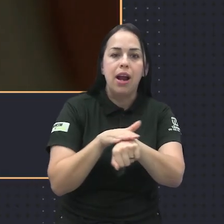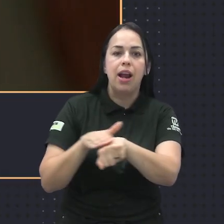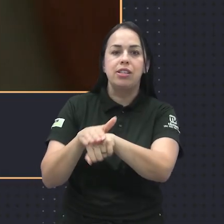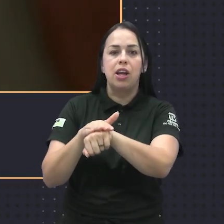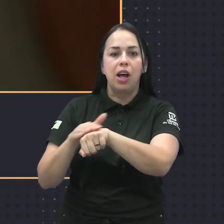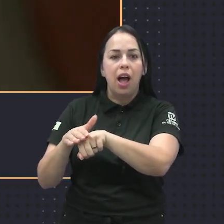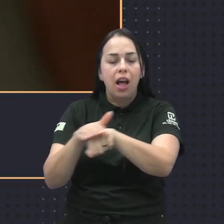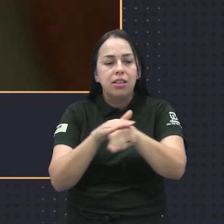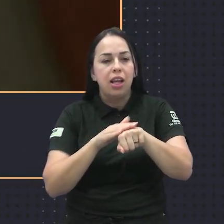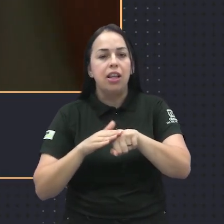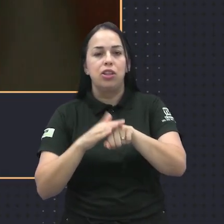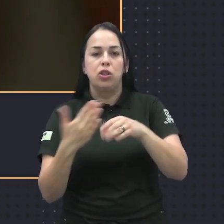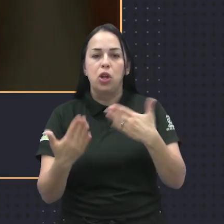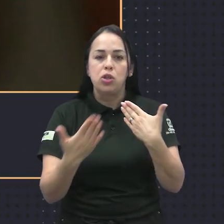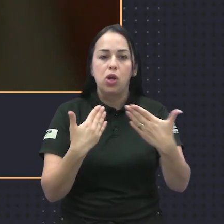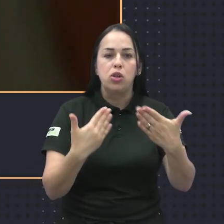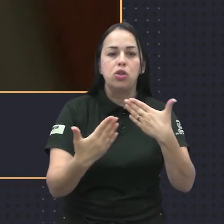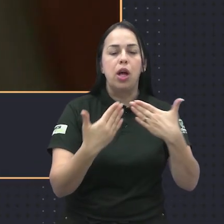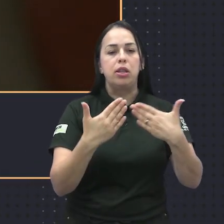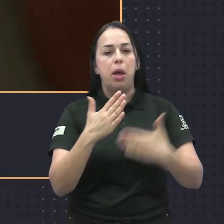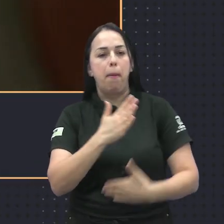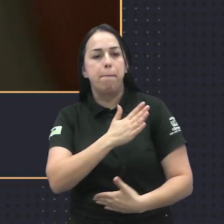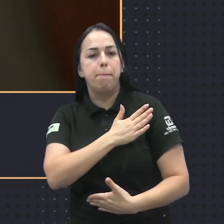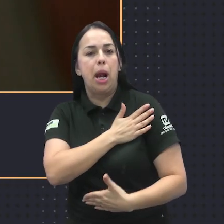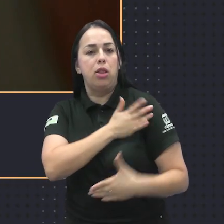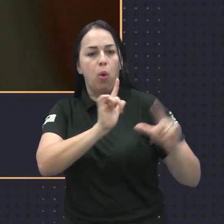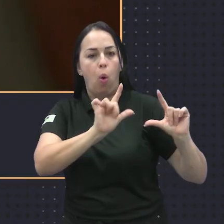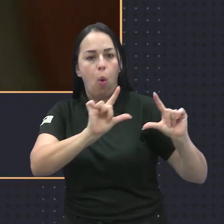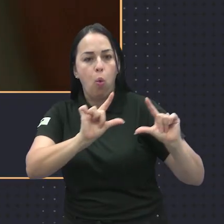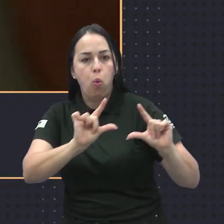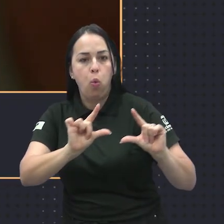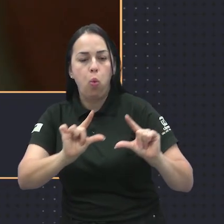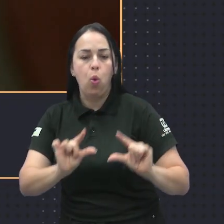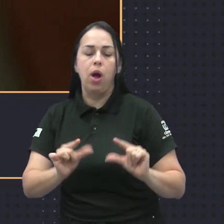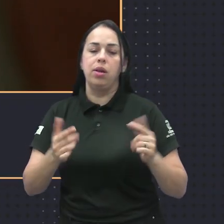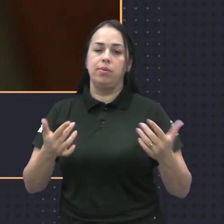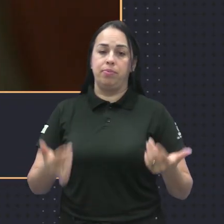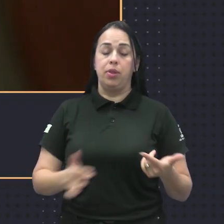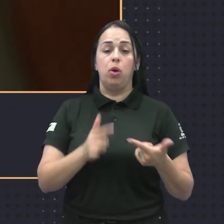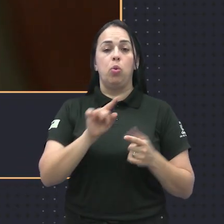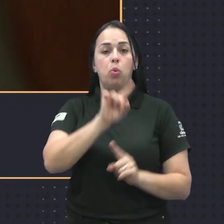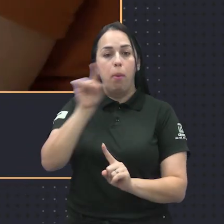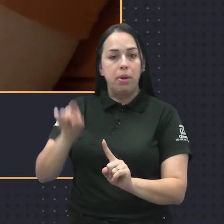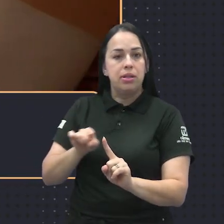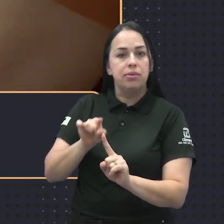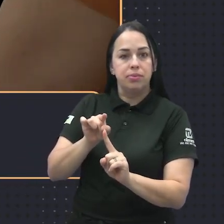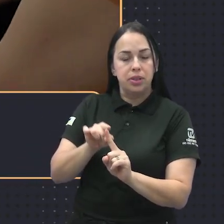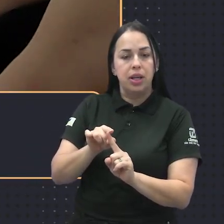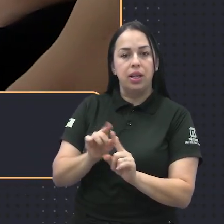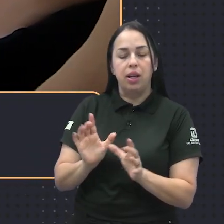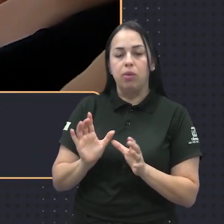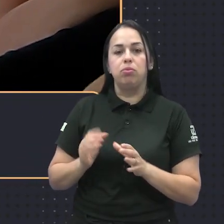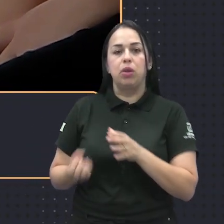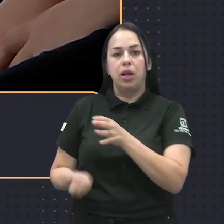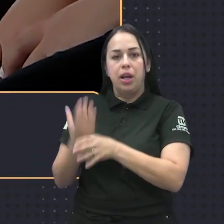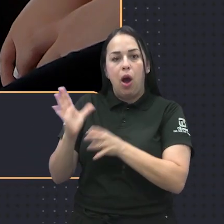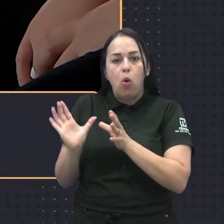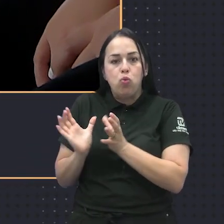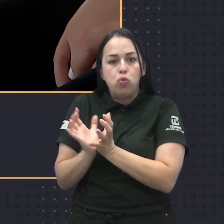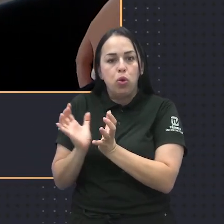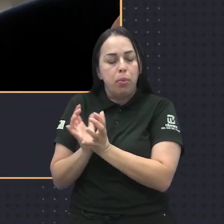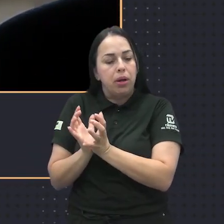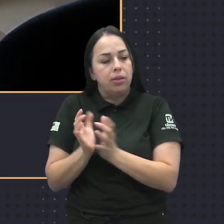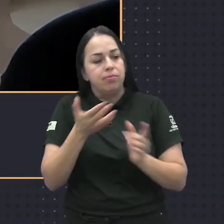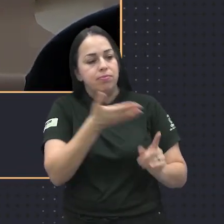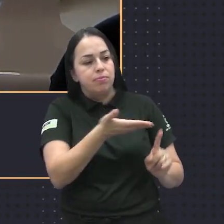trabalhar o assunto com toda a sociedade para reduzir preconceitos e estereótipos. Outra meta é criar uma rede de apoio